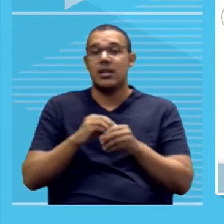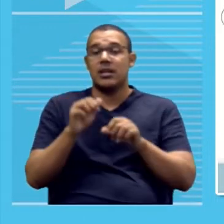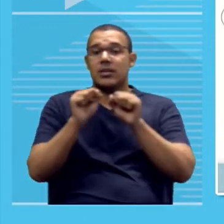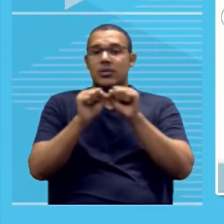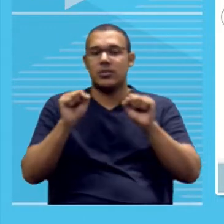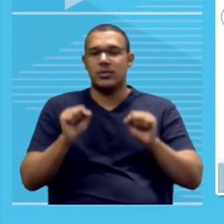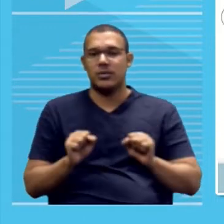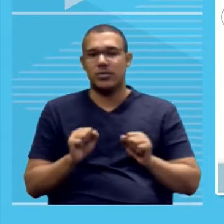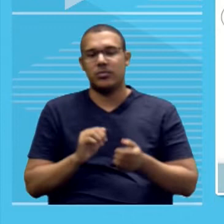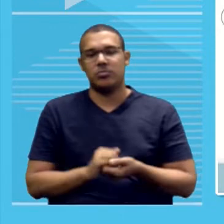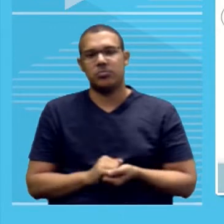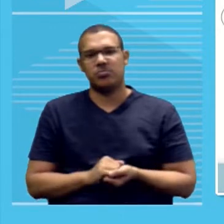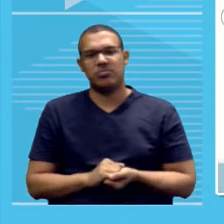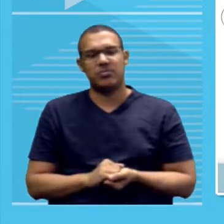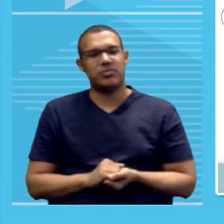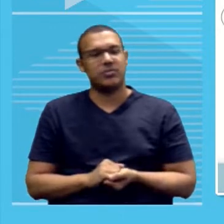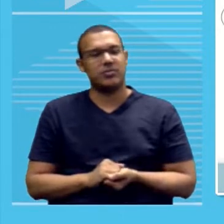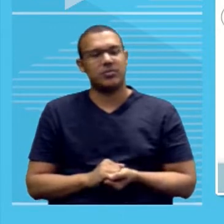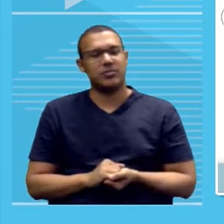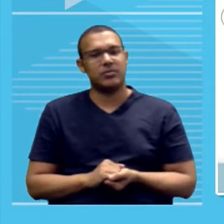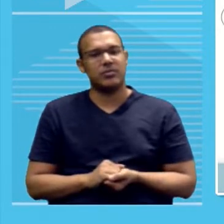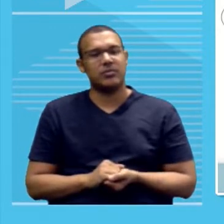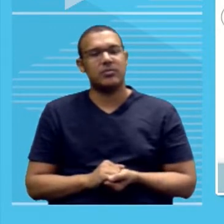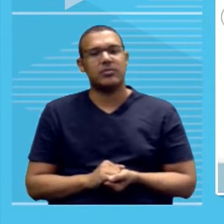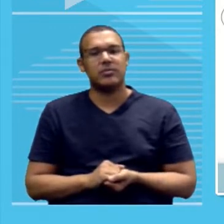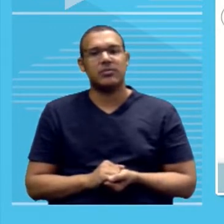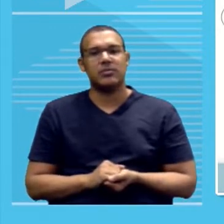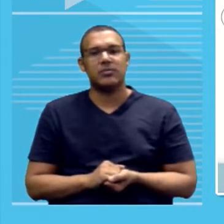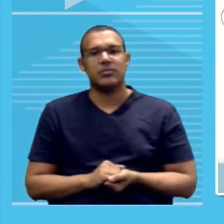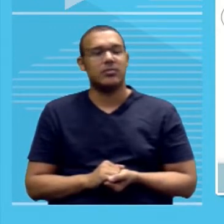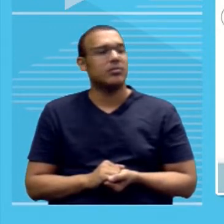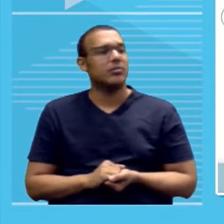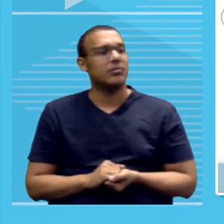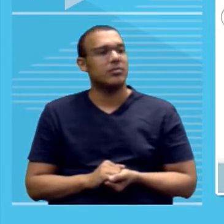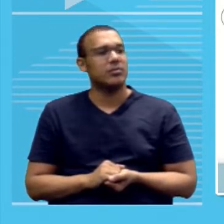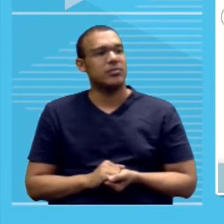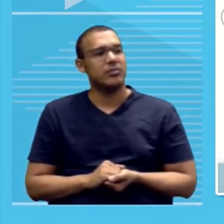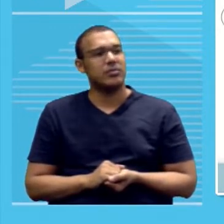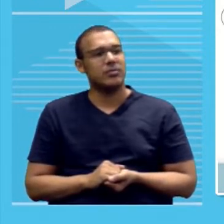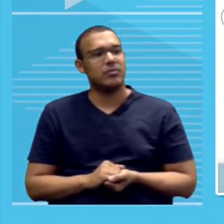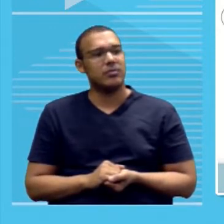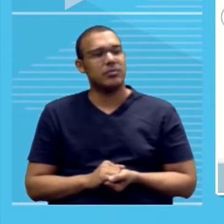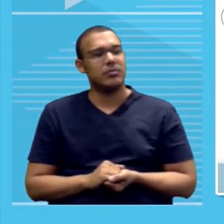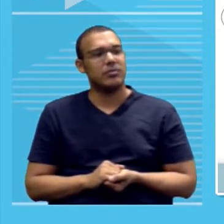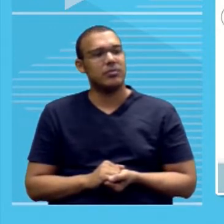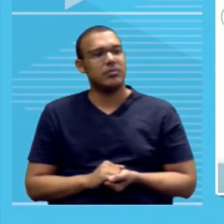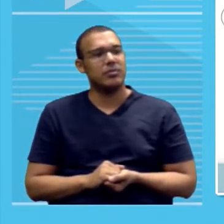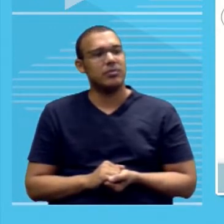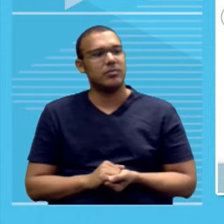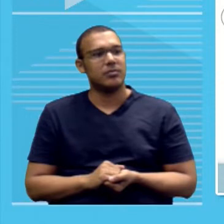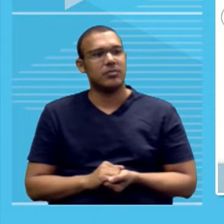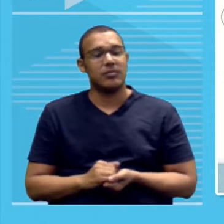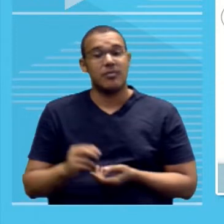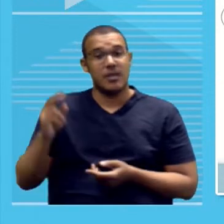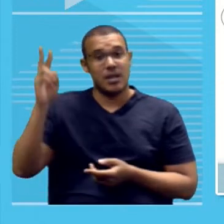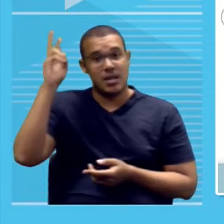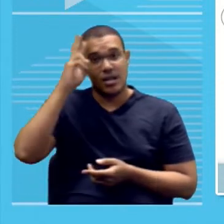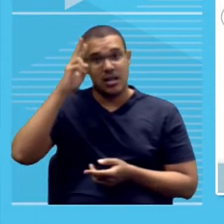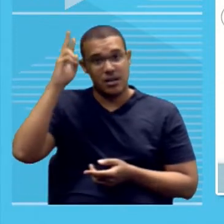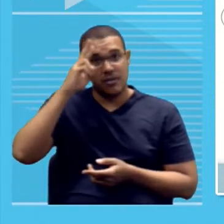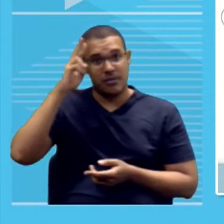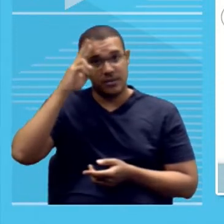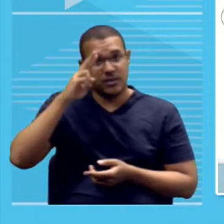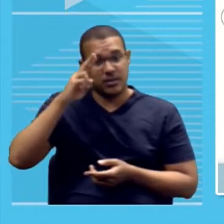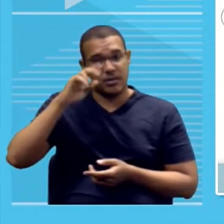sistema. Bacaninha? Então, você tem essa situação para um efeito Joule. Lembrando que esse efeito Joule